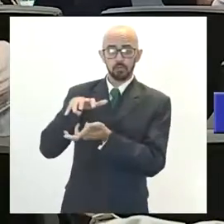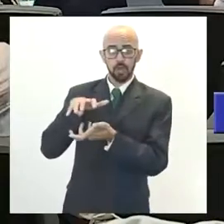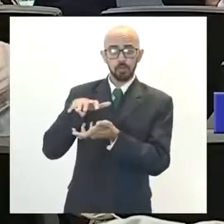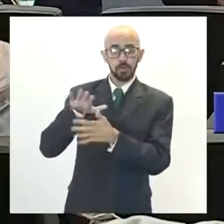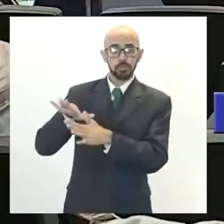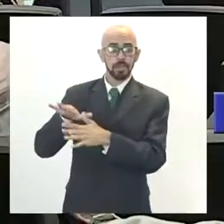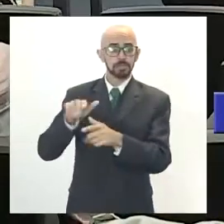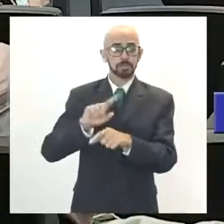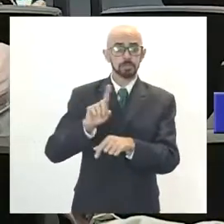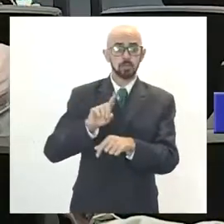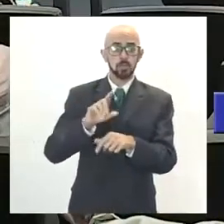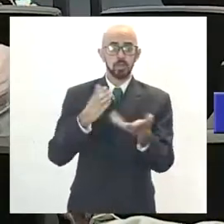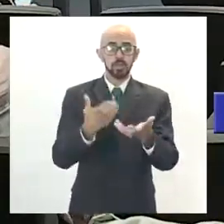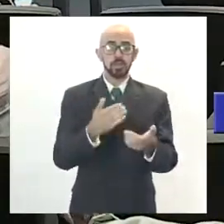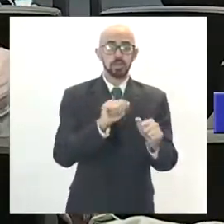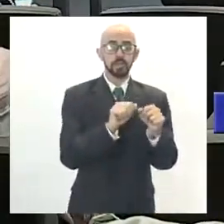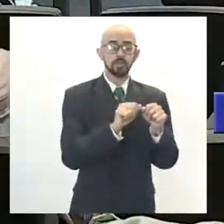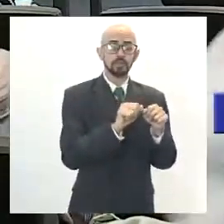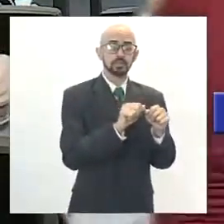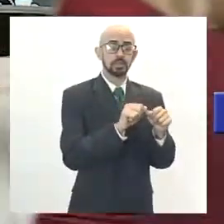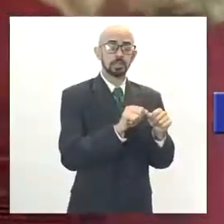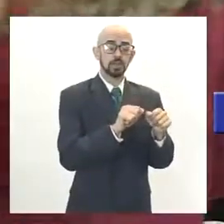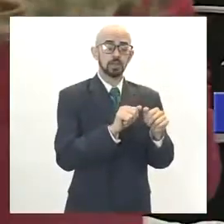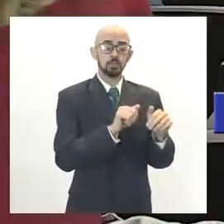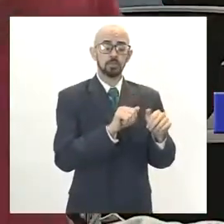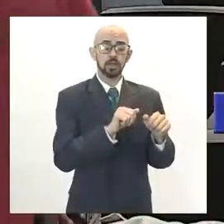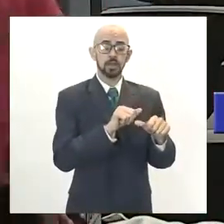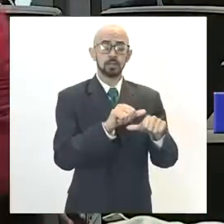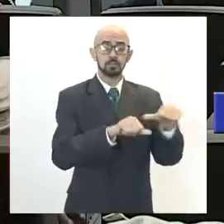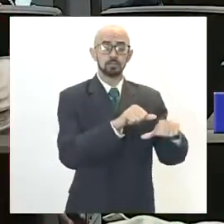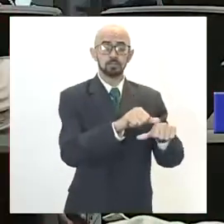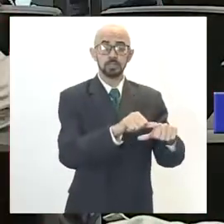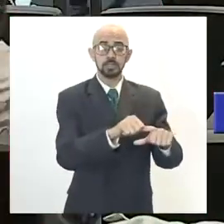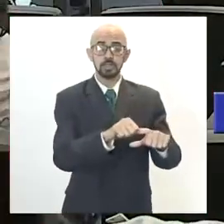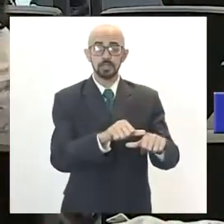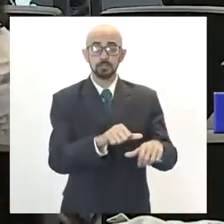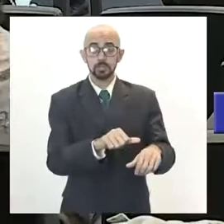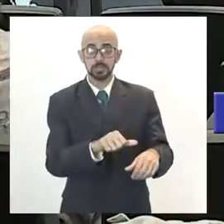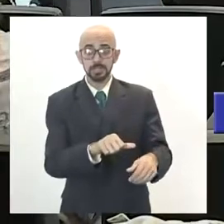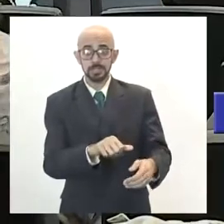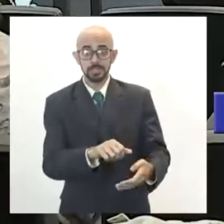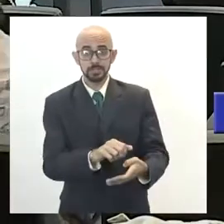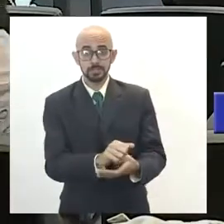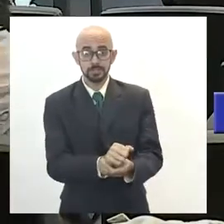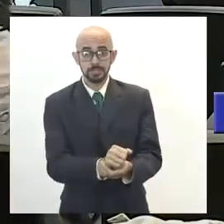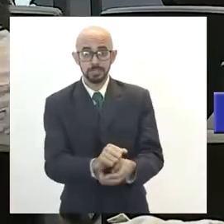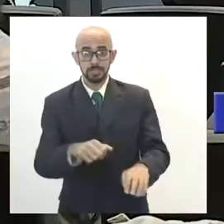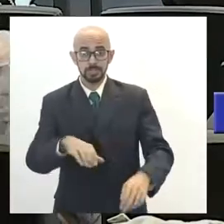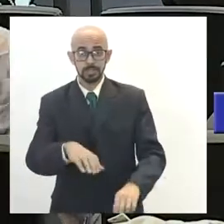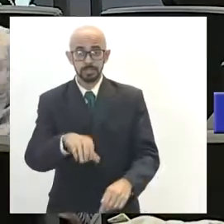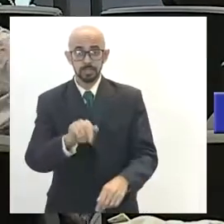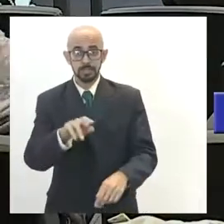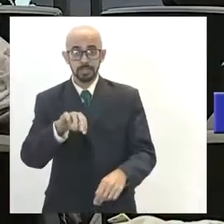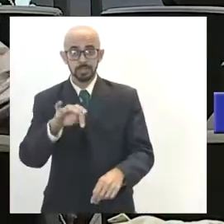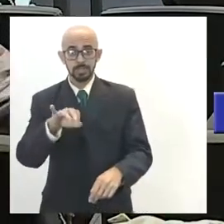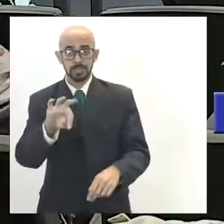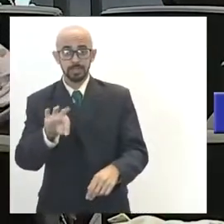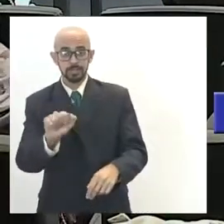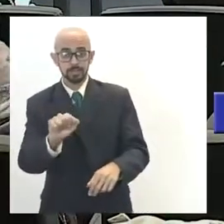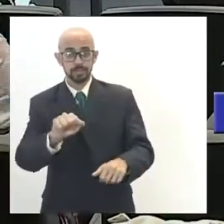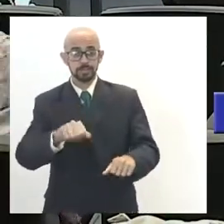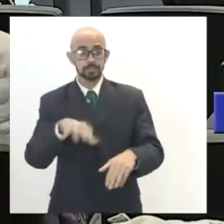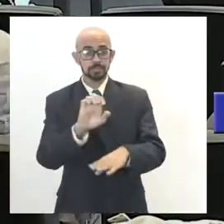das carreiras de estado e isto vem acontecendo Principalmente as forças de segurança a esse